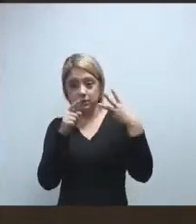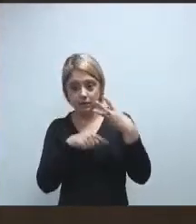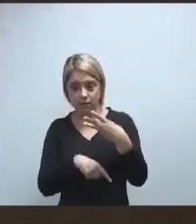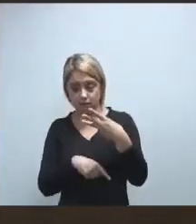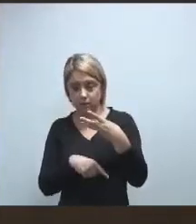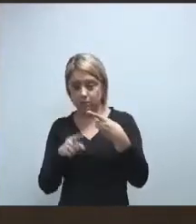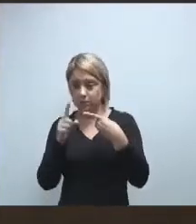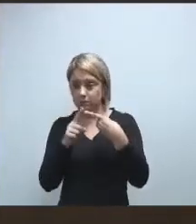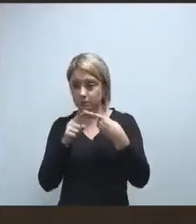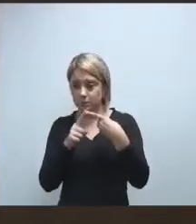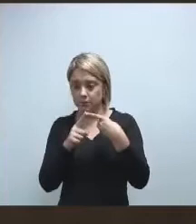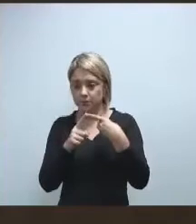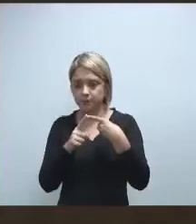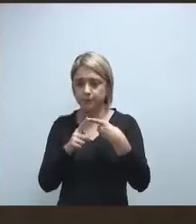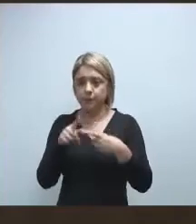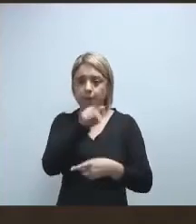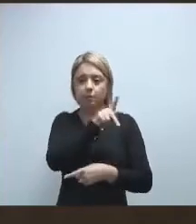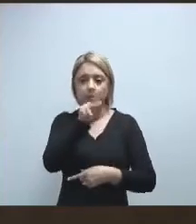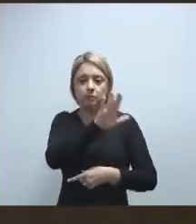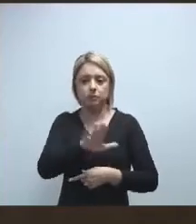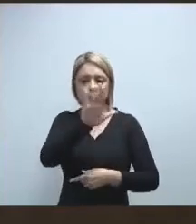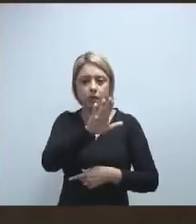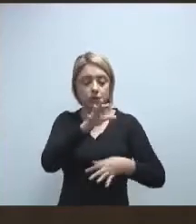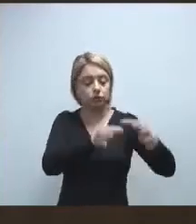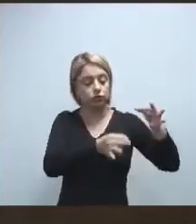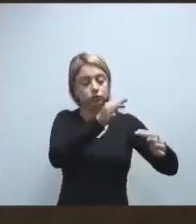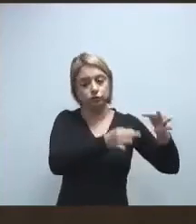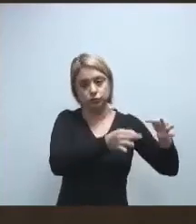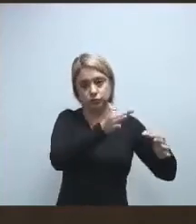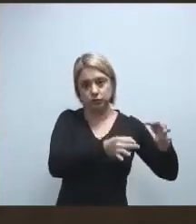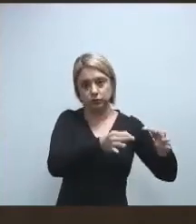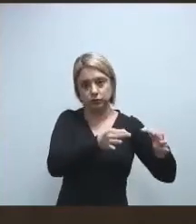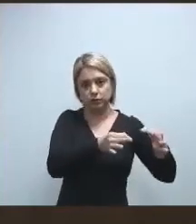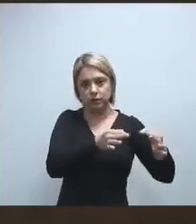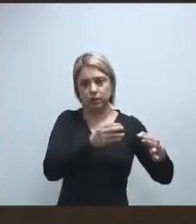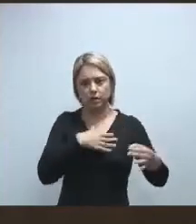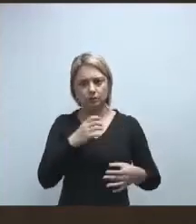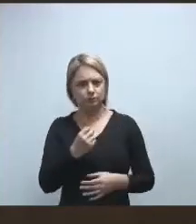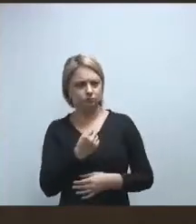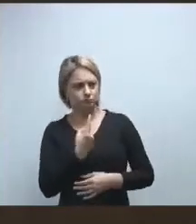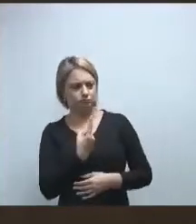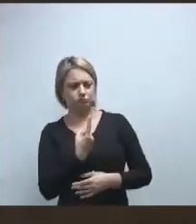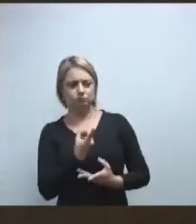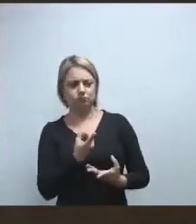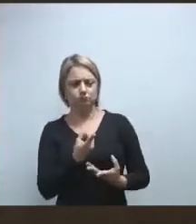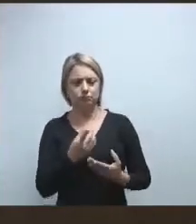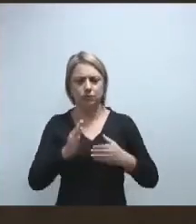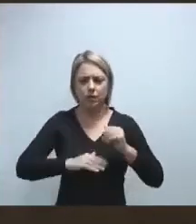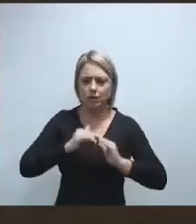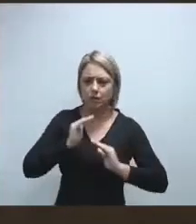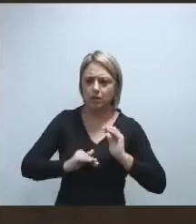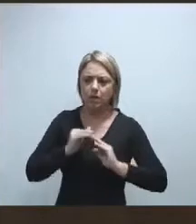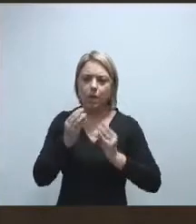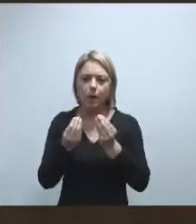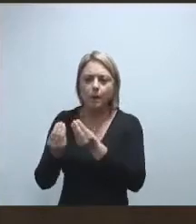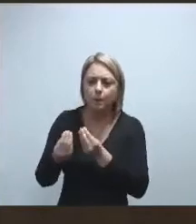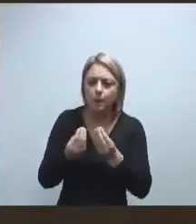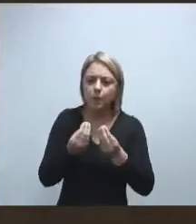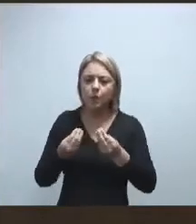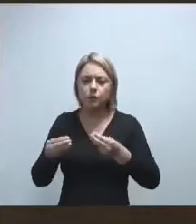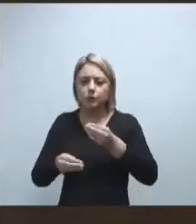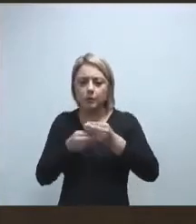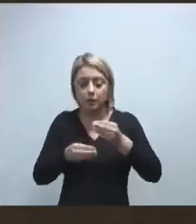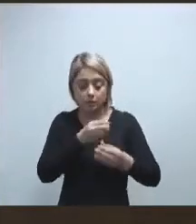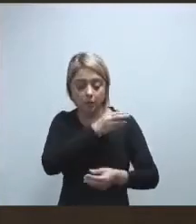primeiro procurador geral de justiça estranho a carreira muitos membros